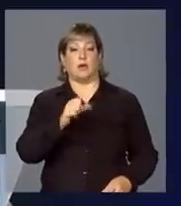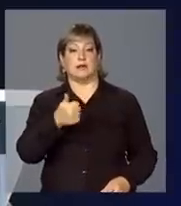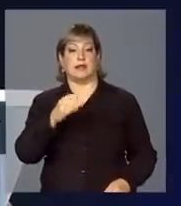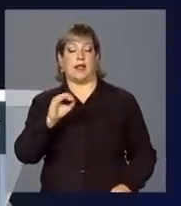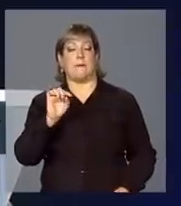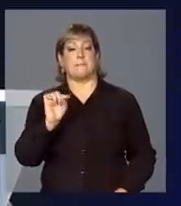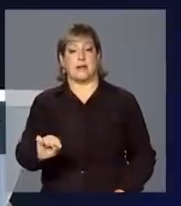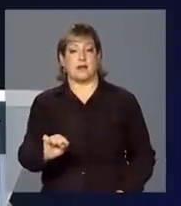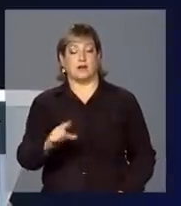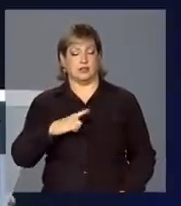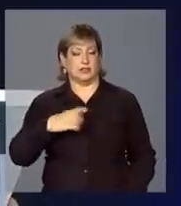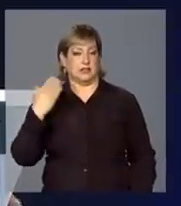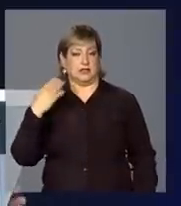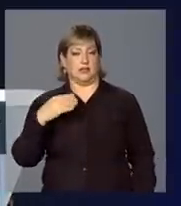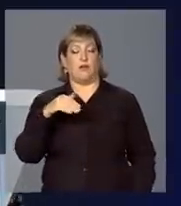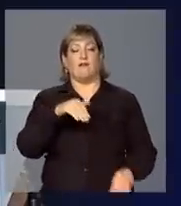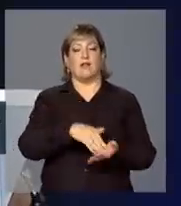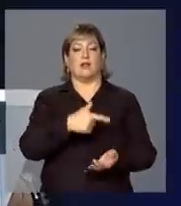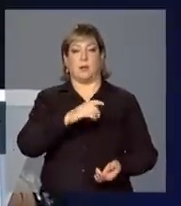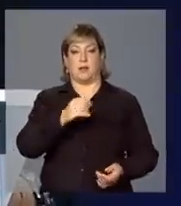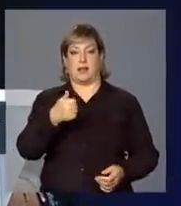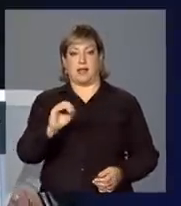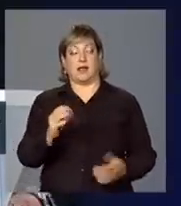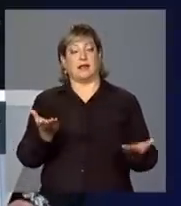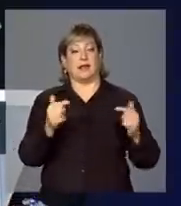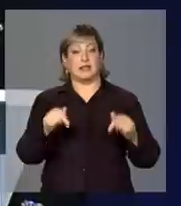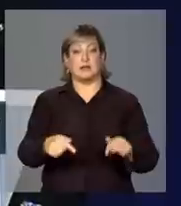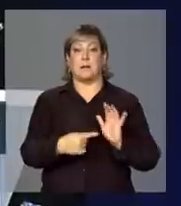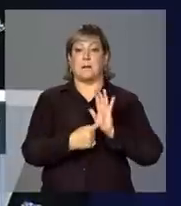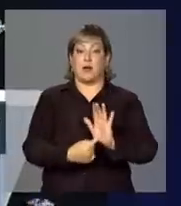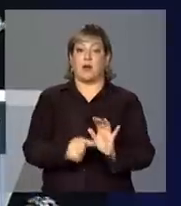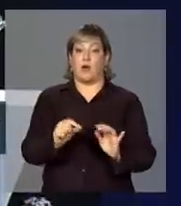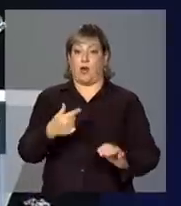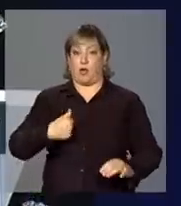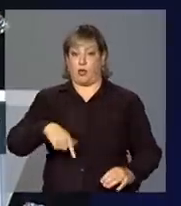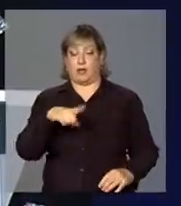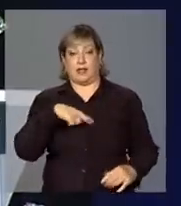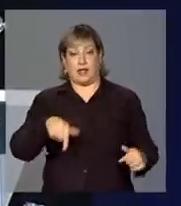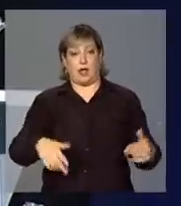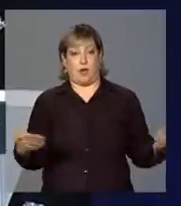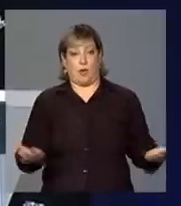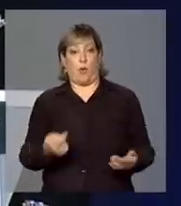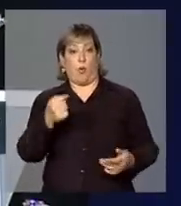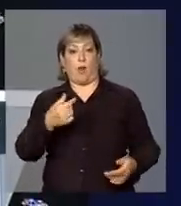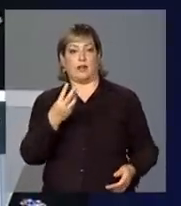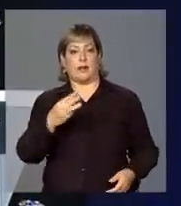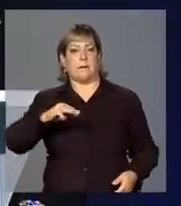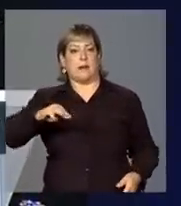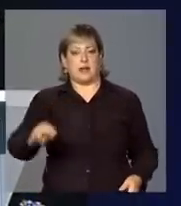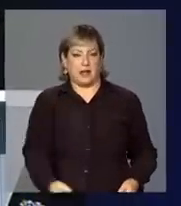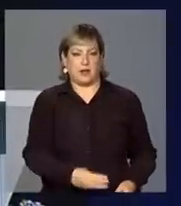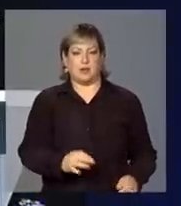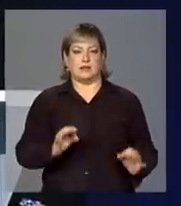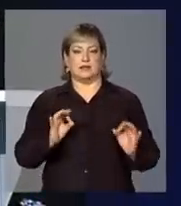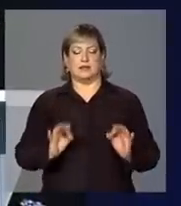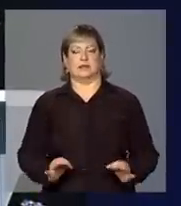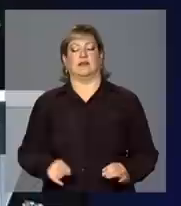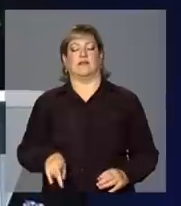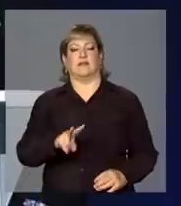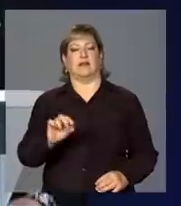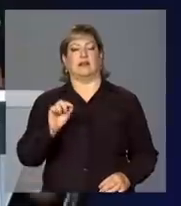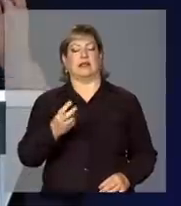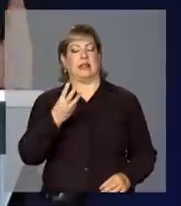810 mil. Isso mostra que hoje nós temos esses quase 3 milhões, que serão, sem sombra de dúvida,